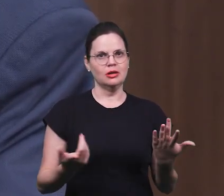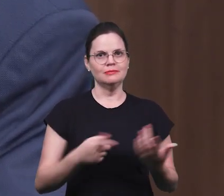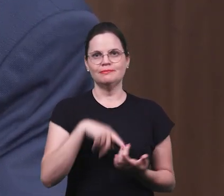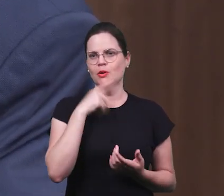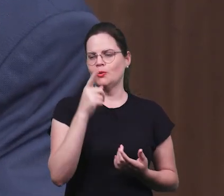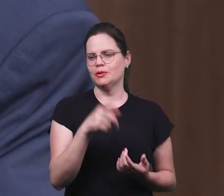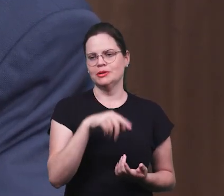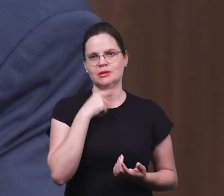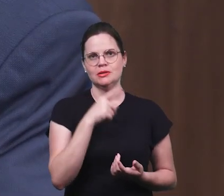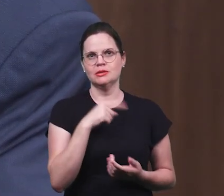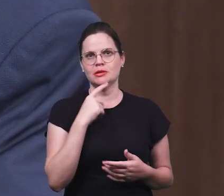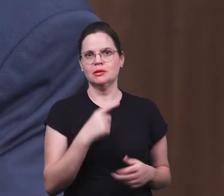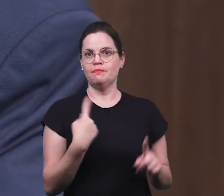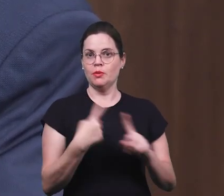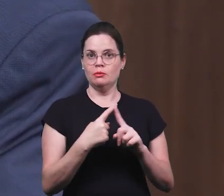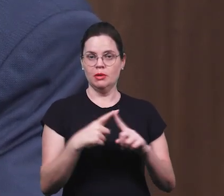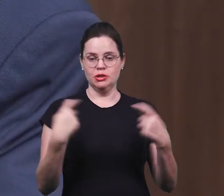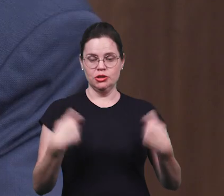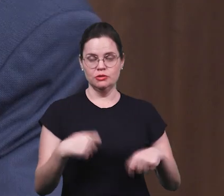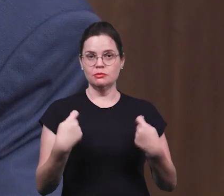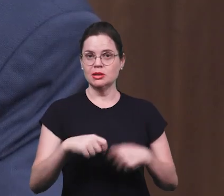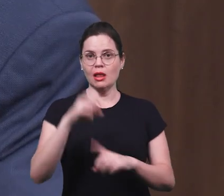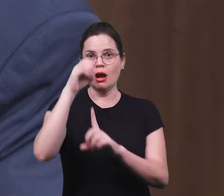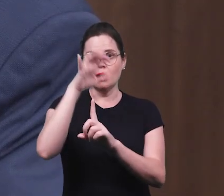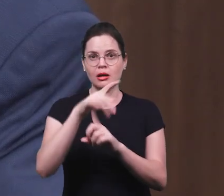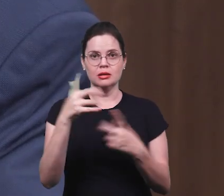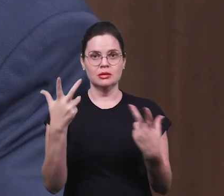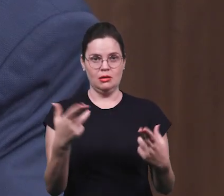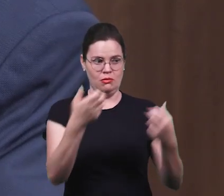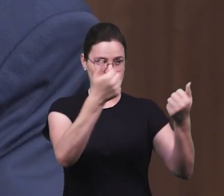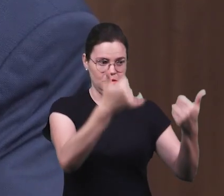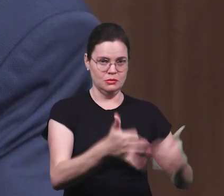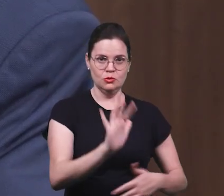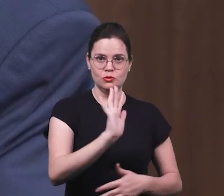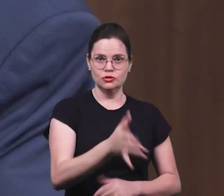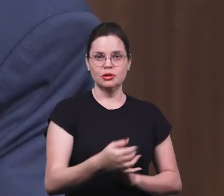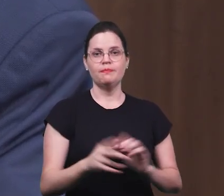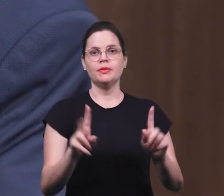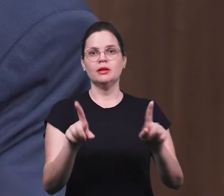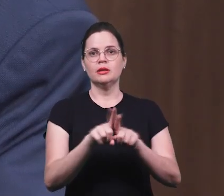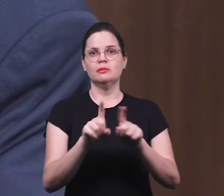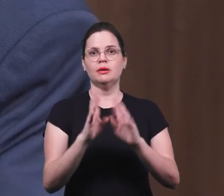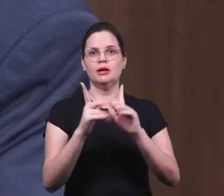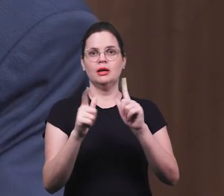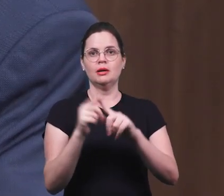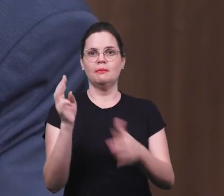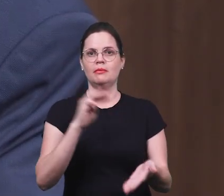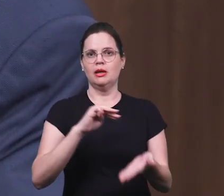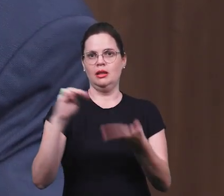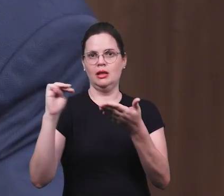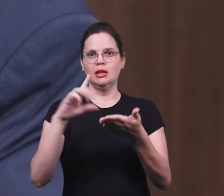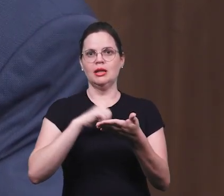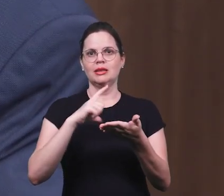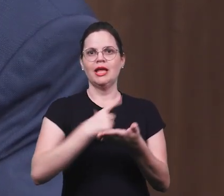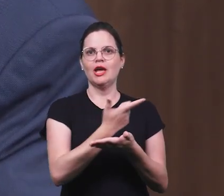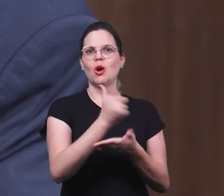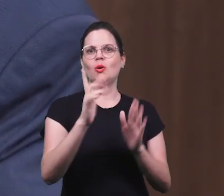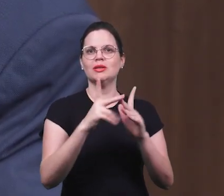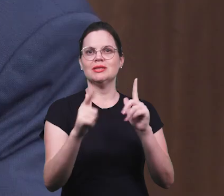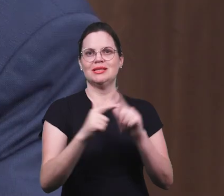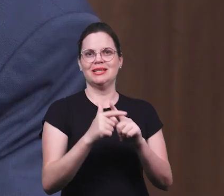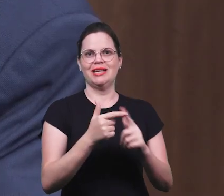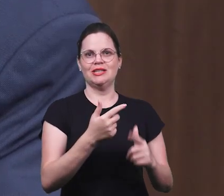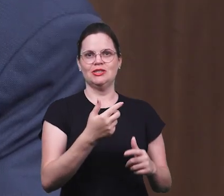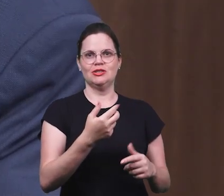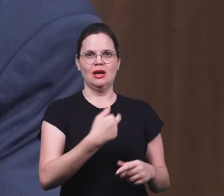irmão, que nós vemos a graça, como você falou aí, né? Agora, outra coisa importante, a igreja Cristã Maranata, por exemplo, nós recebemos irmãos de outras igrejas evangélicas,